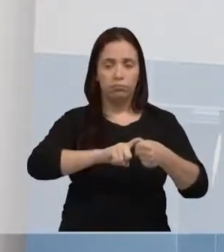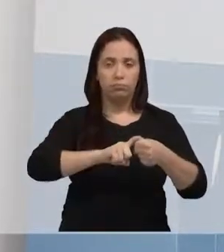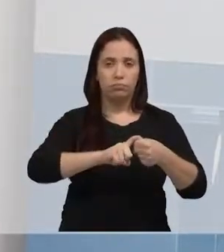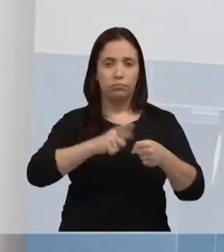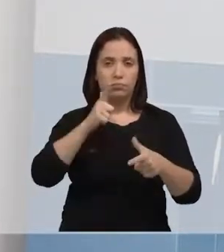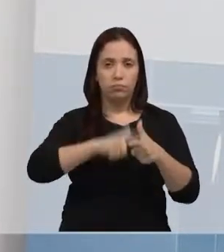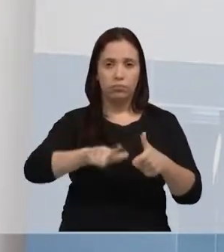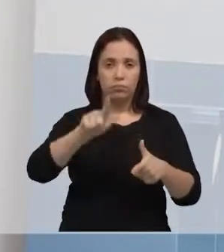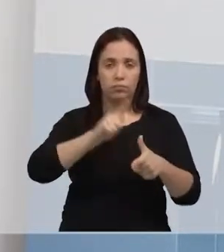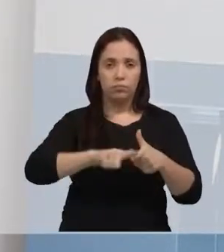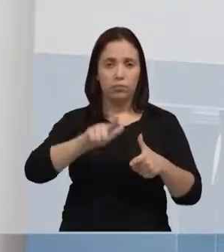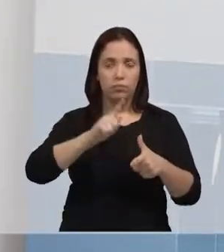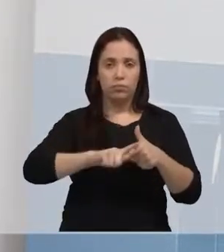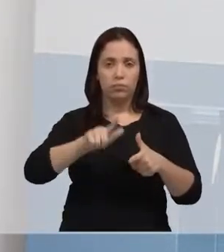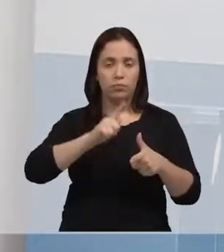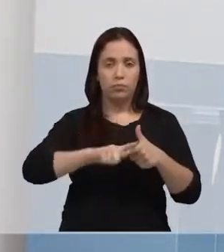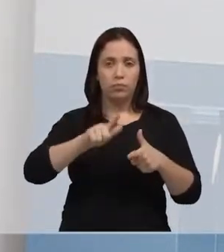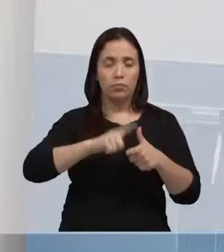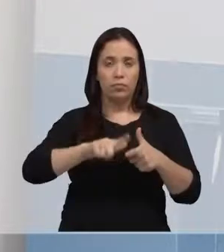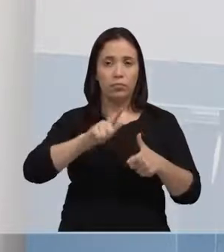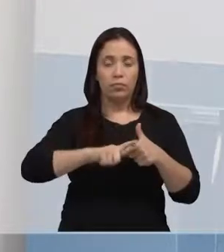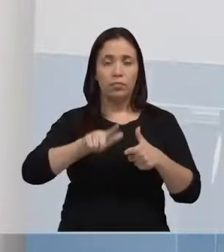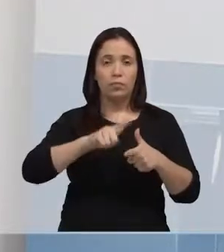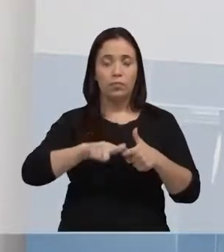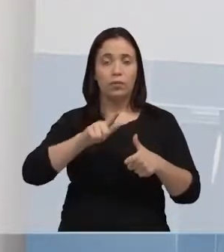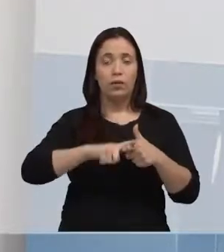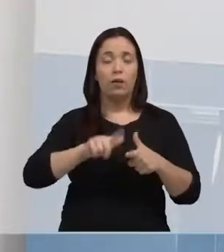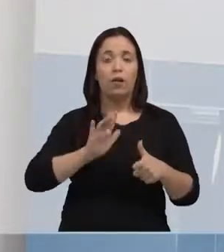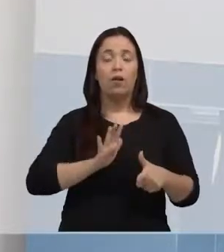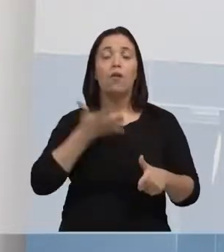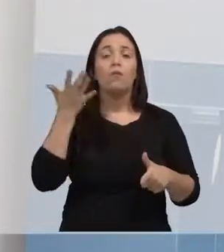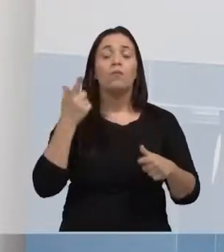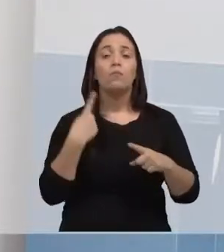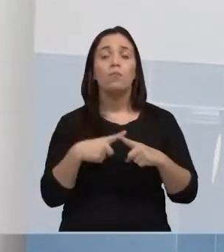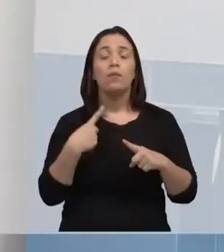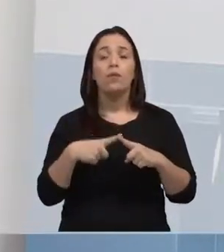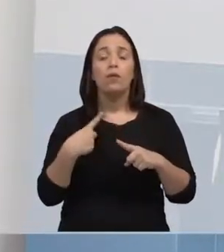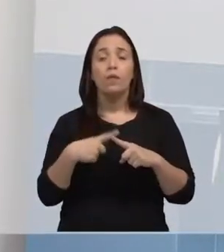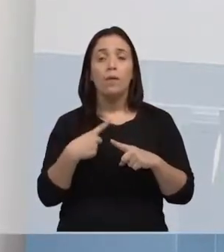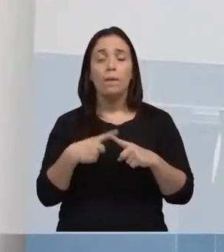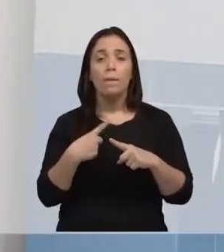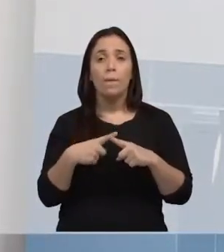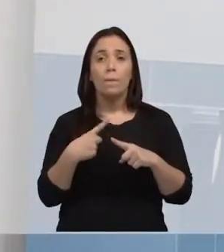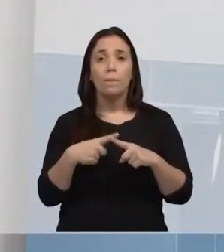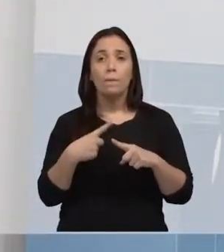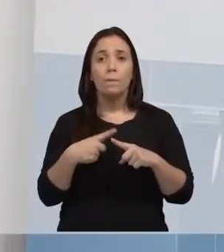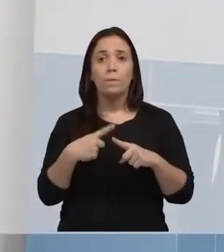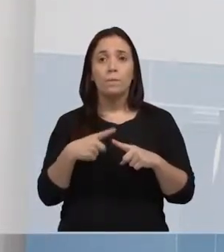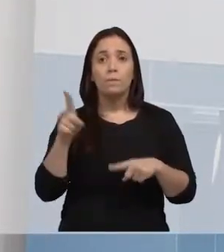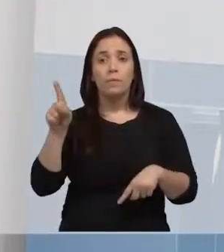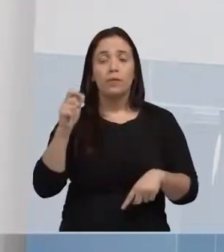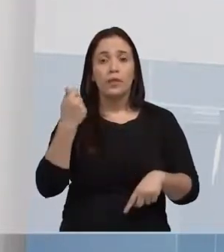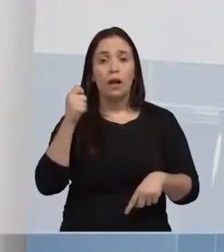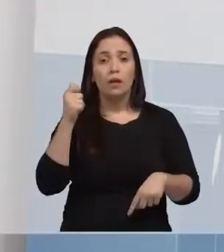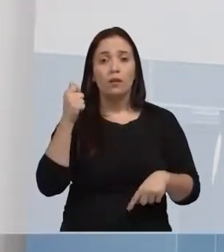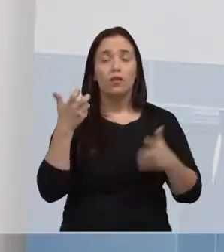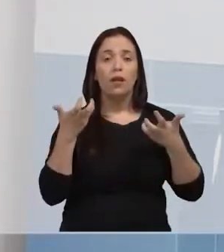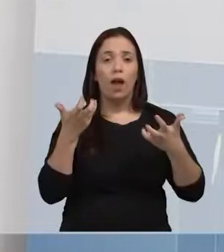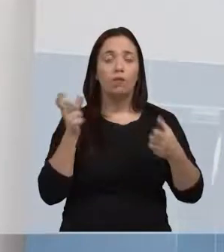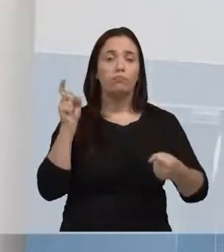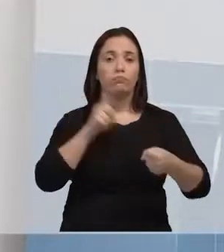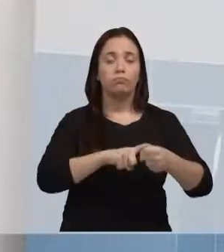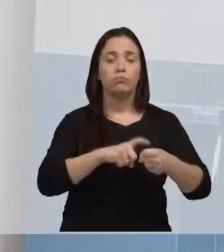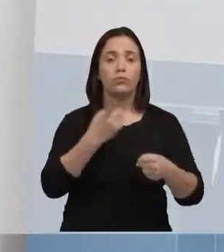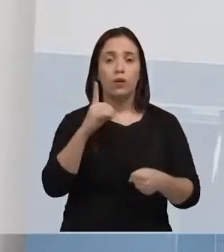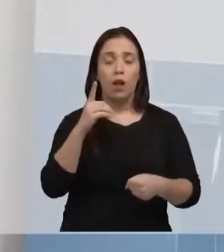O Macri. O Macri está vivendo um problema terrível pelo simples fato de o argentino gostar do dólar. Tem